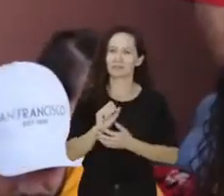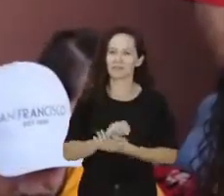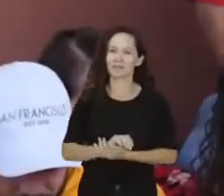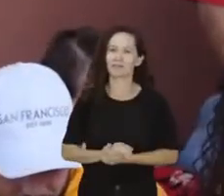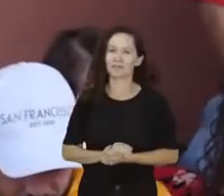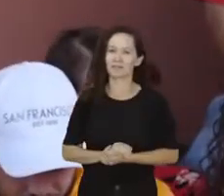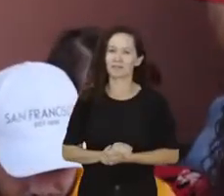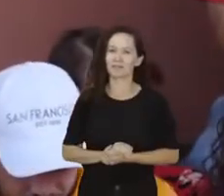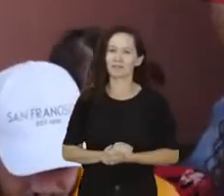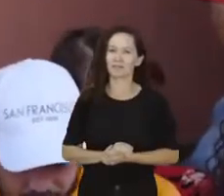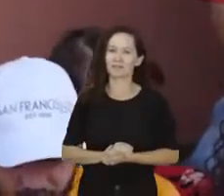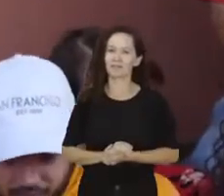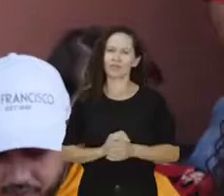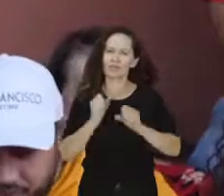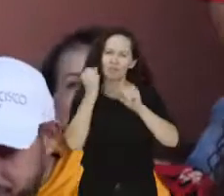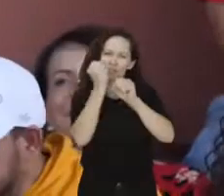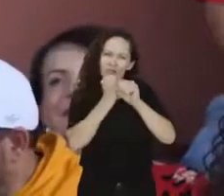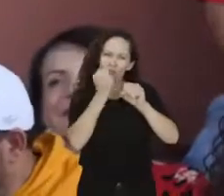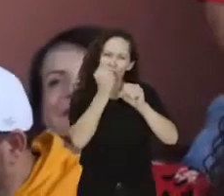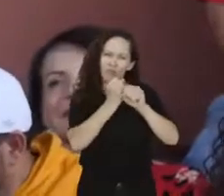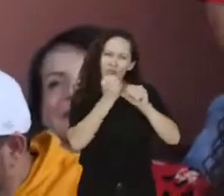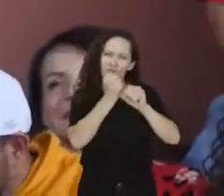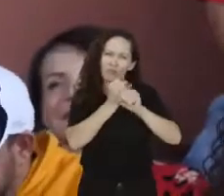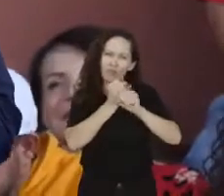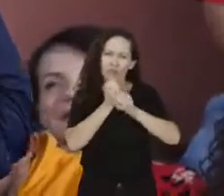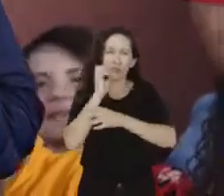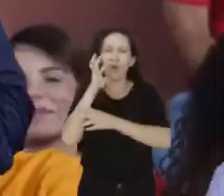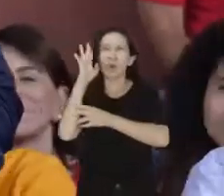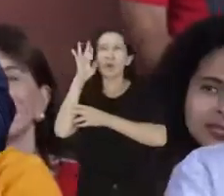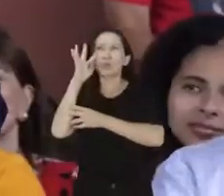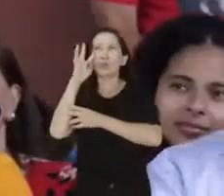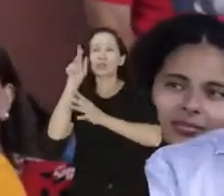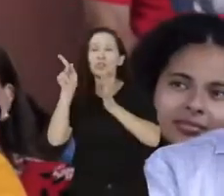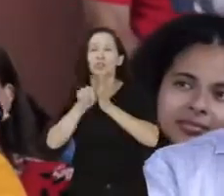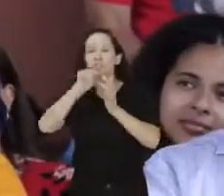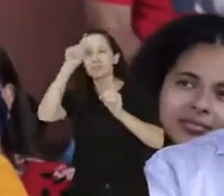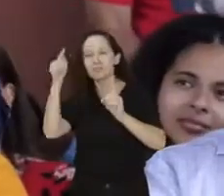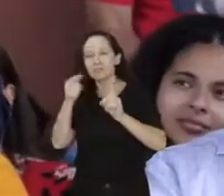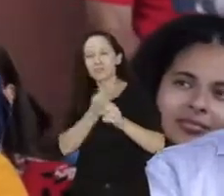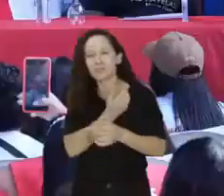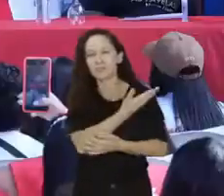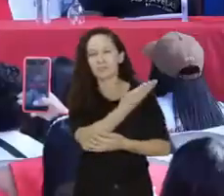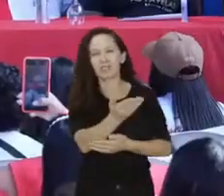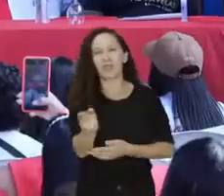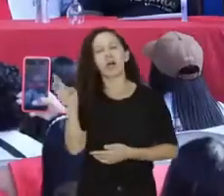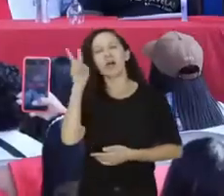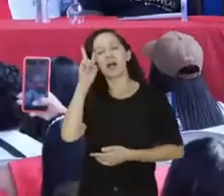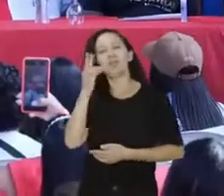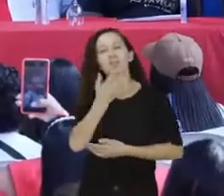construam a causa de vocês. A história que vocês construíram